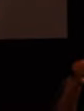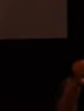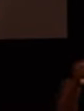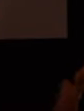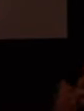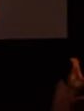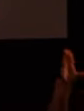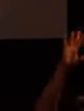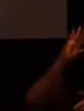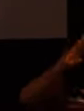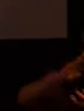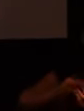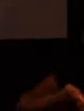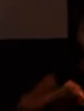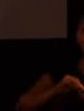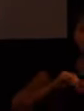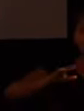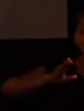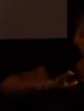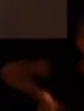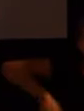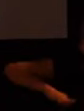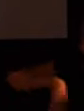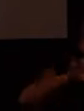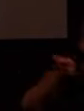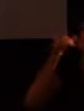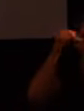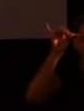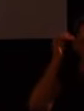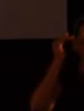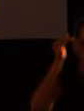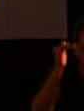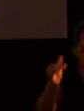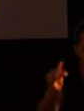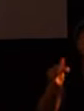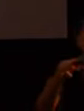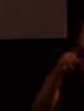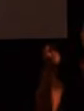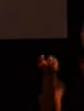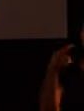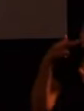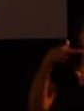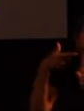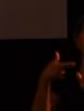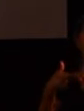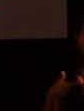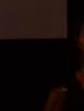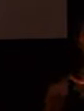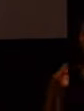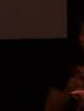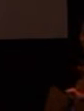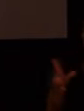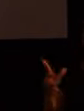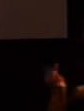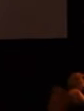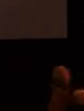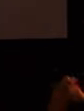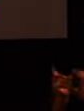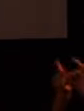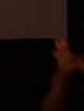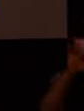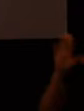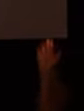não sombreamento na área de praia. Mas na hora de regrar isso não funcionava dessa forma clara e objetiva. Era a questão da